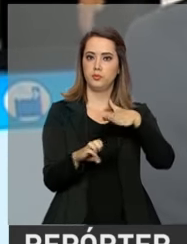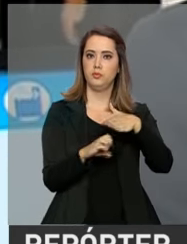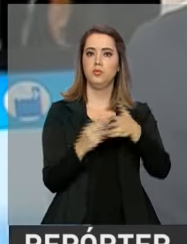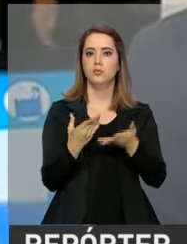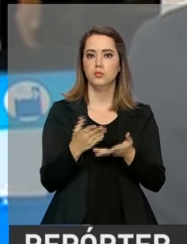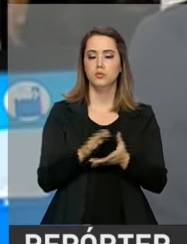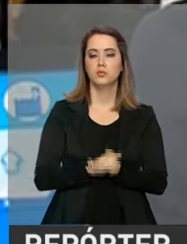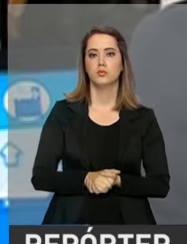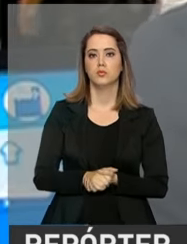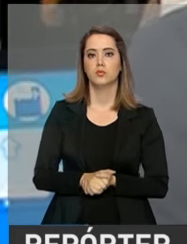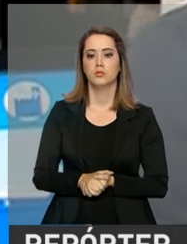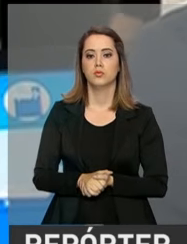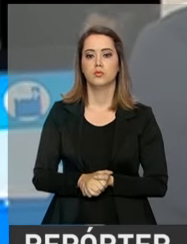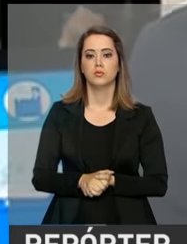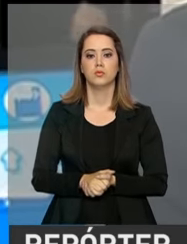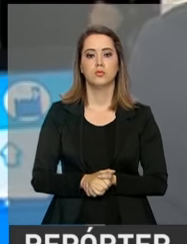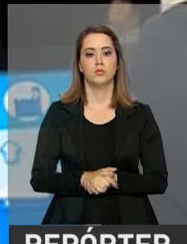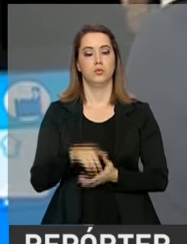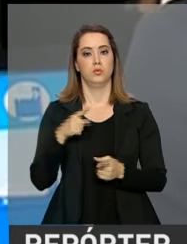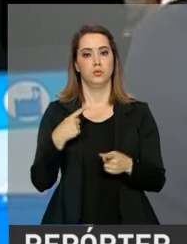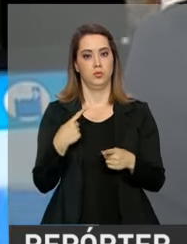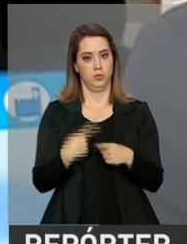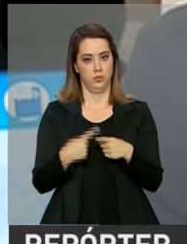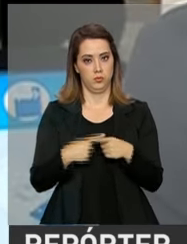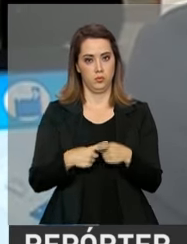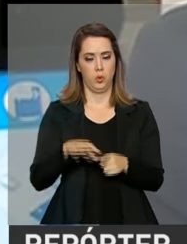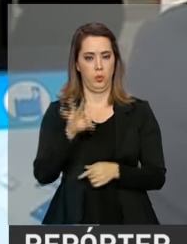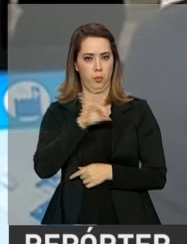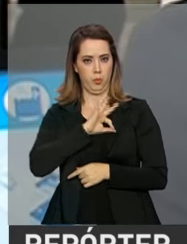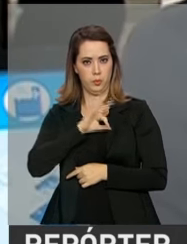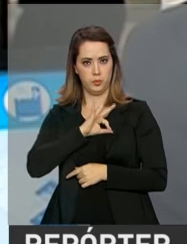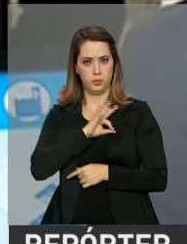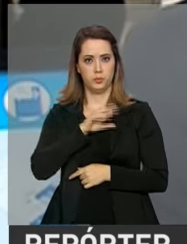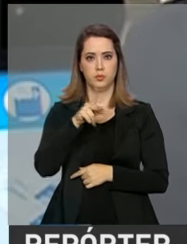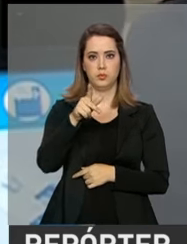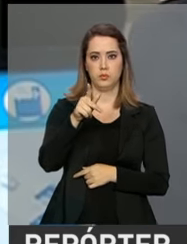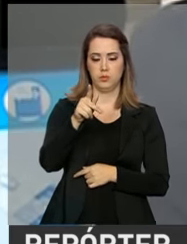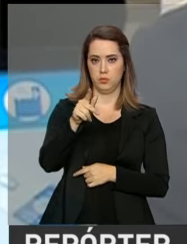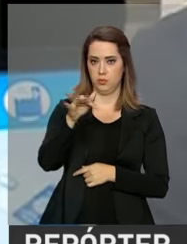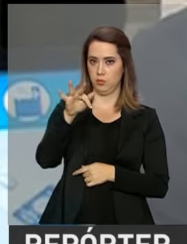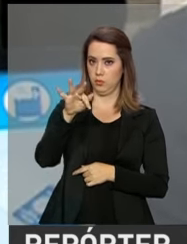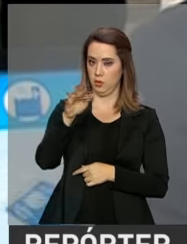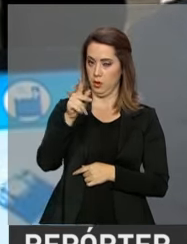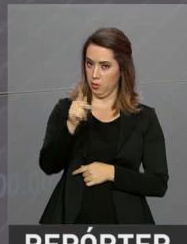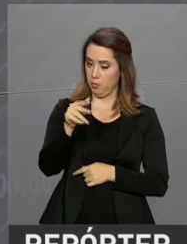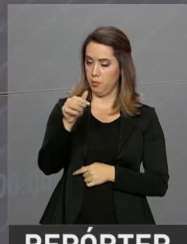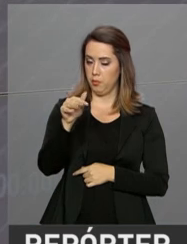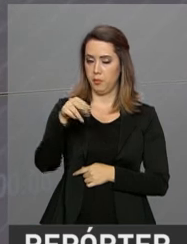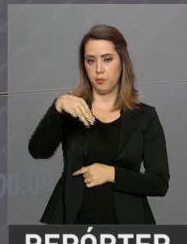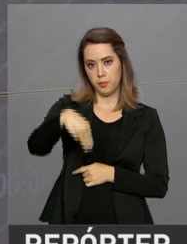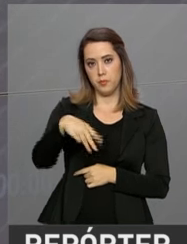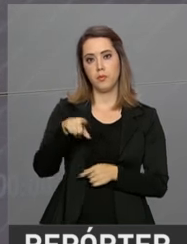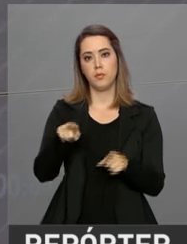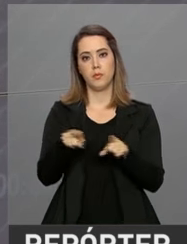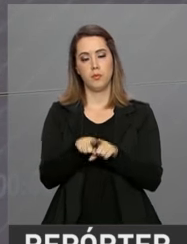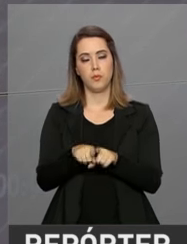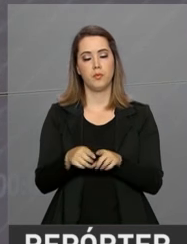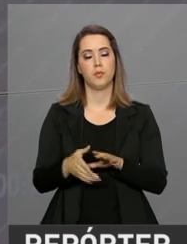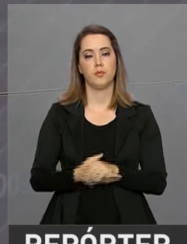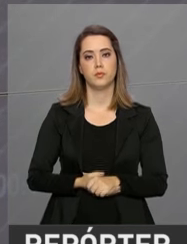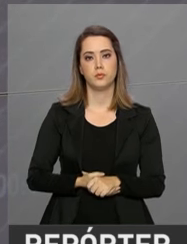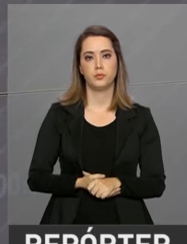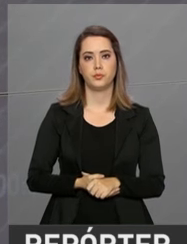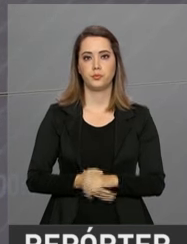substituir ou é policiais militares da ativa e inativos tropas do exército